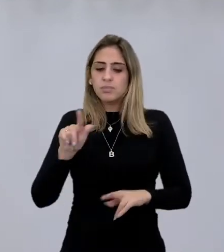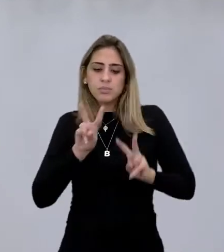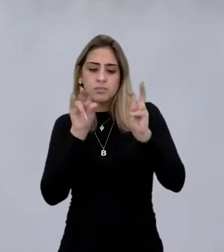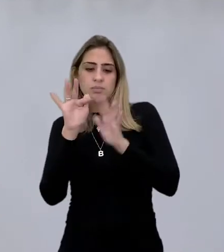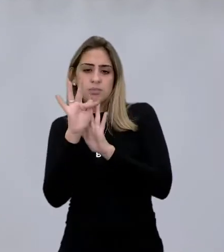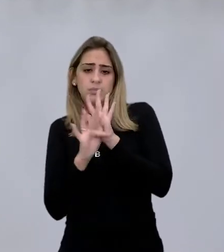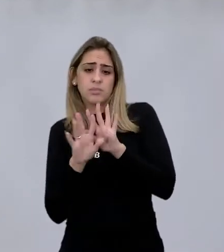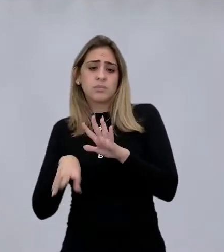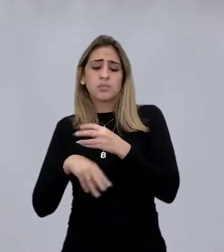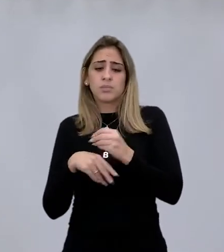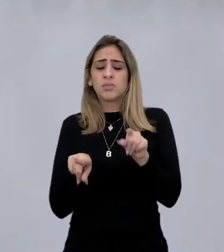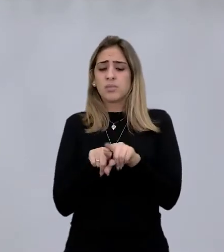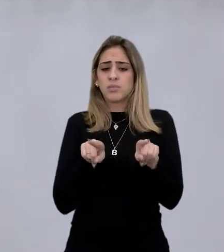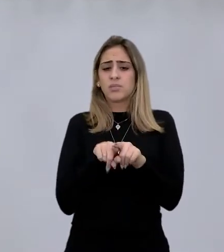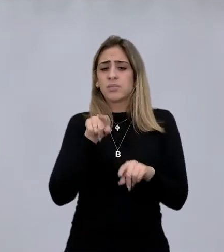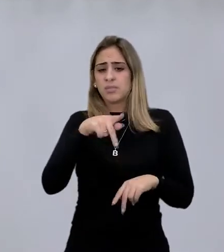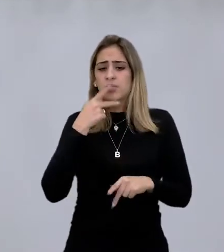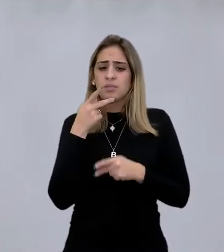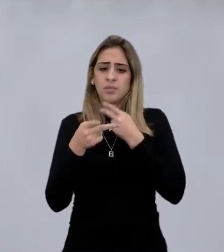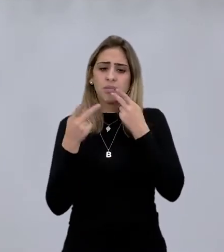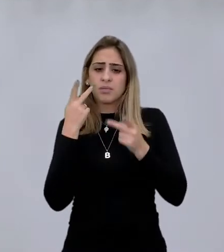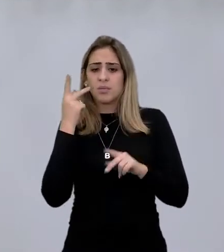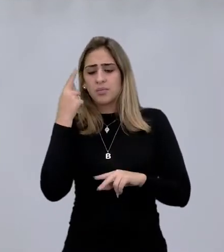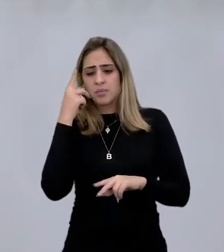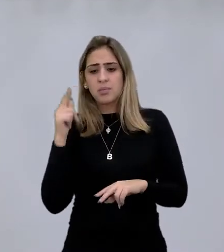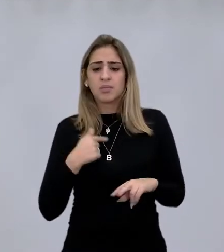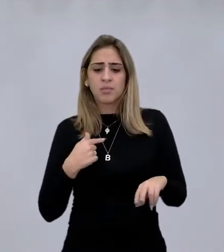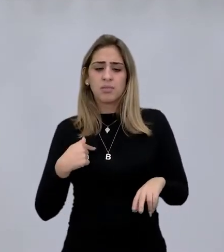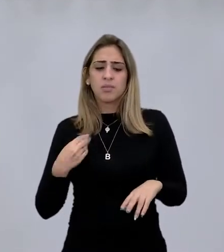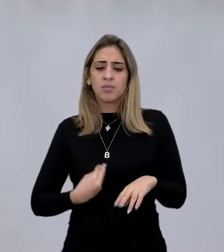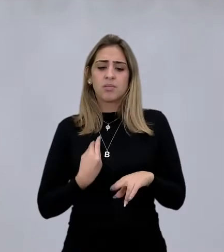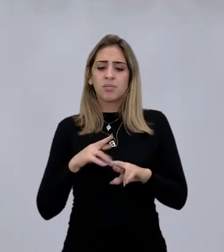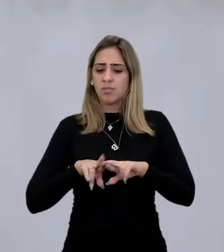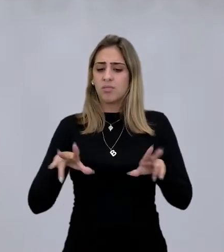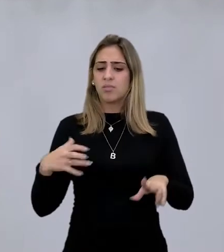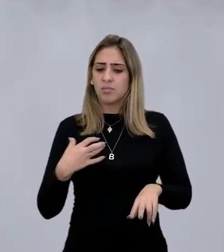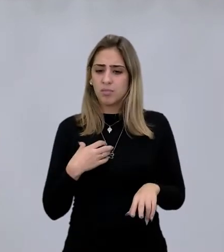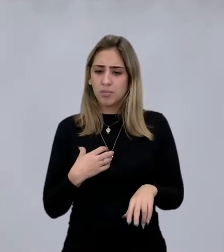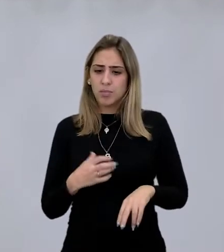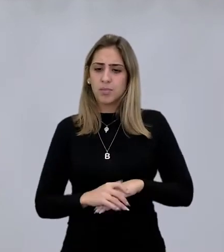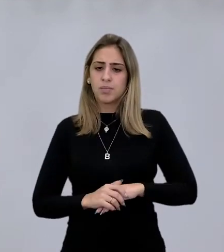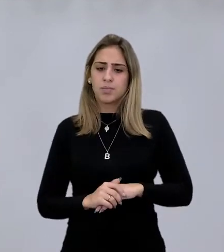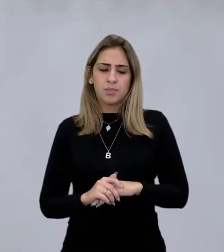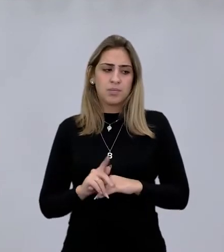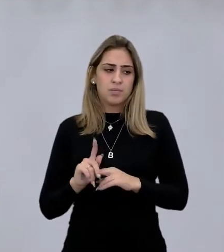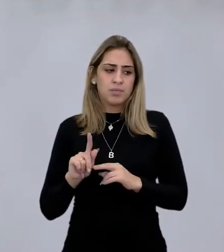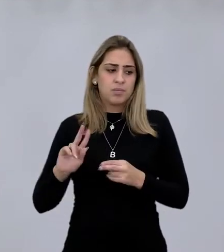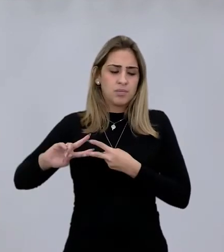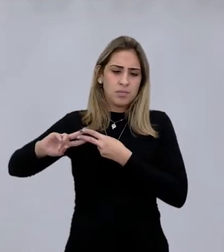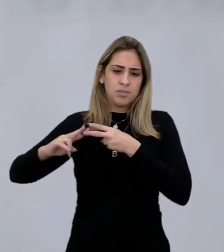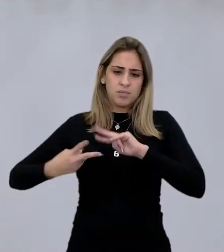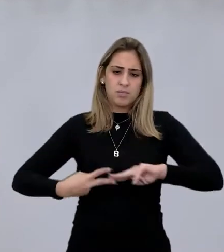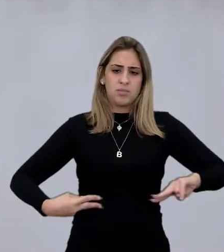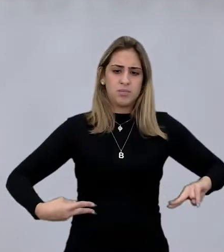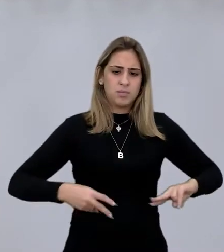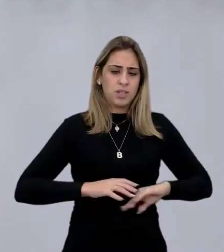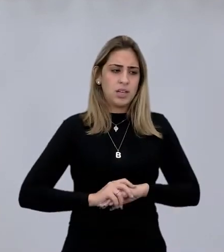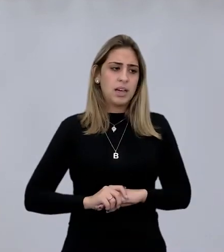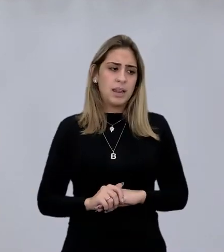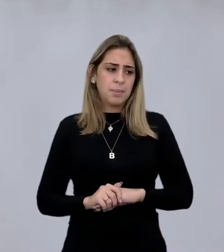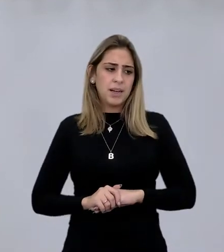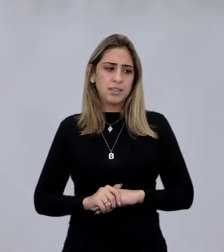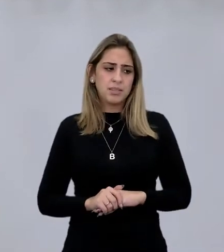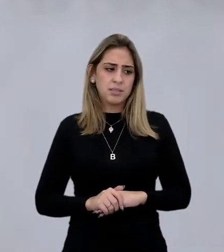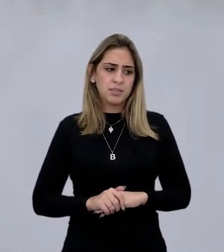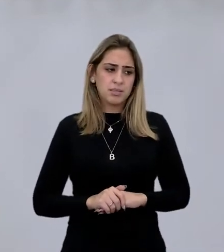textos, inclusive, quando ele fala, por exemplo, sobre a punição, que existem certos tipos de punição que devem ser públicas. Em qual sentido? Para